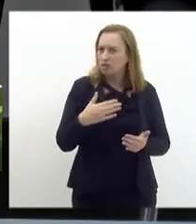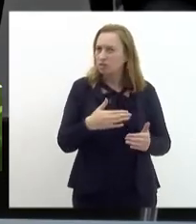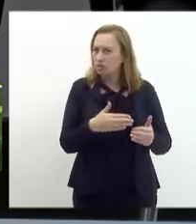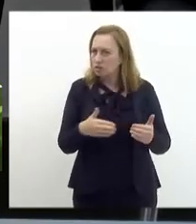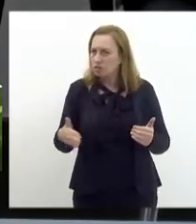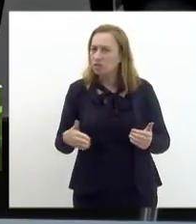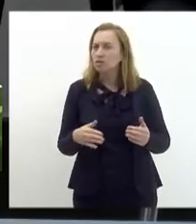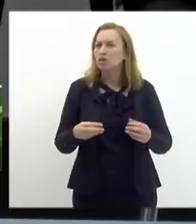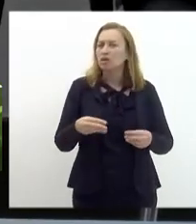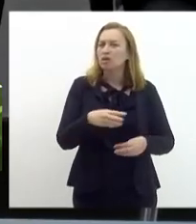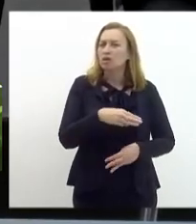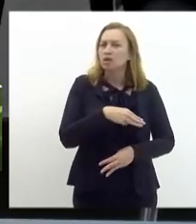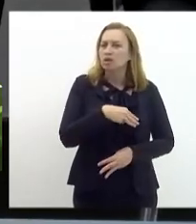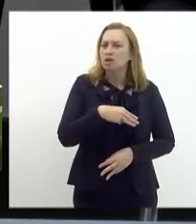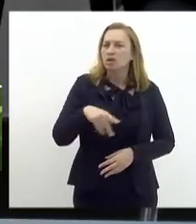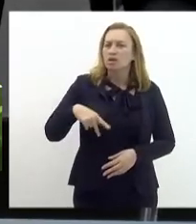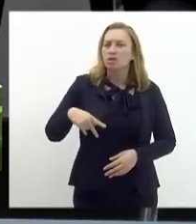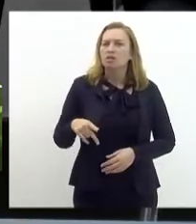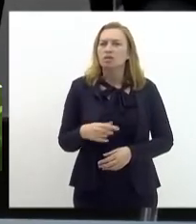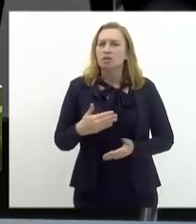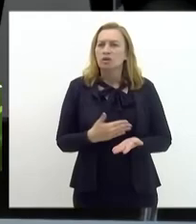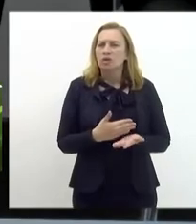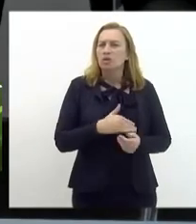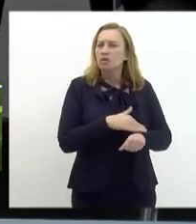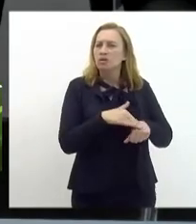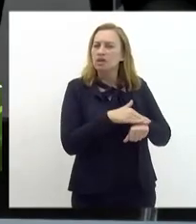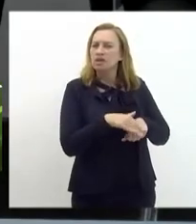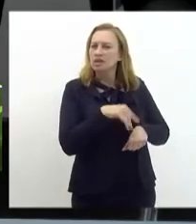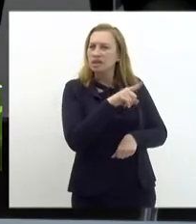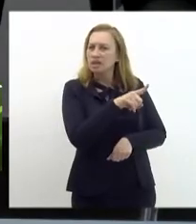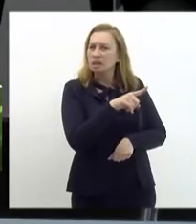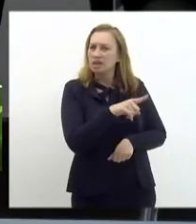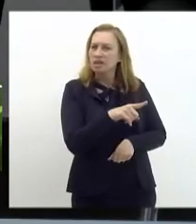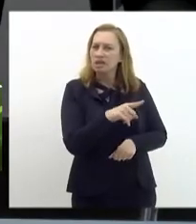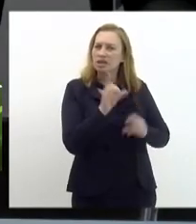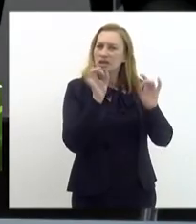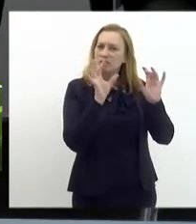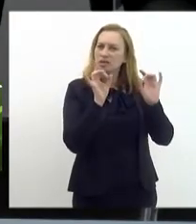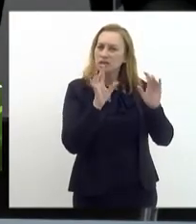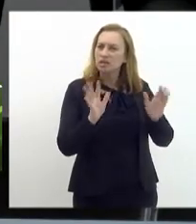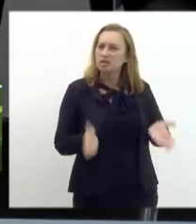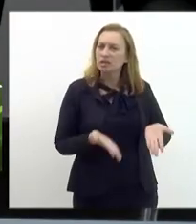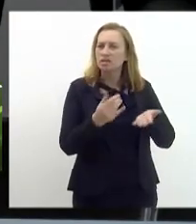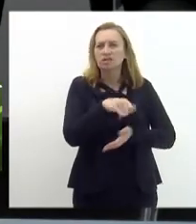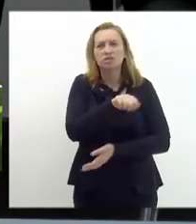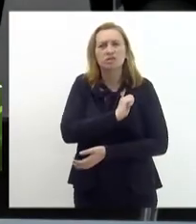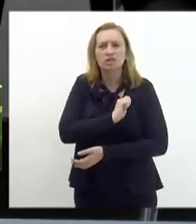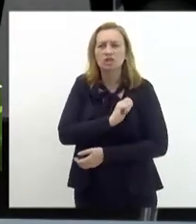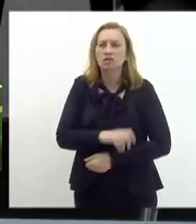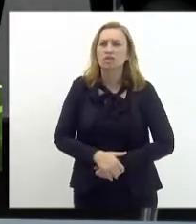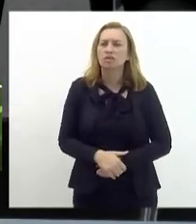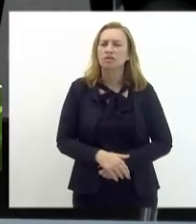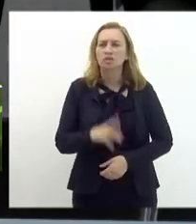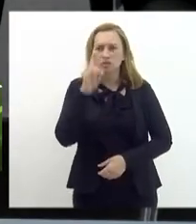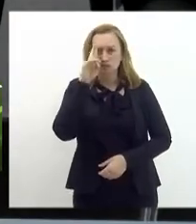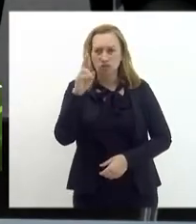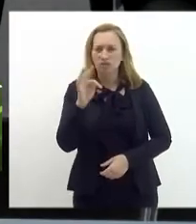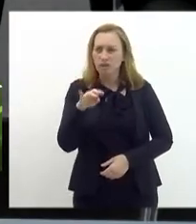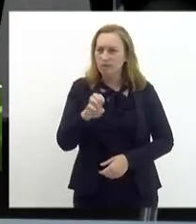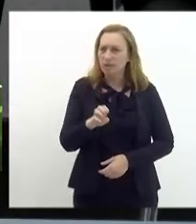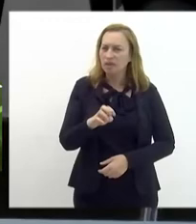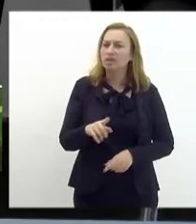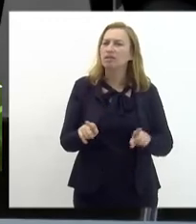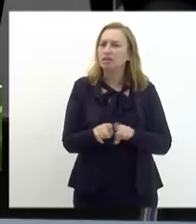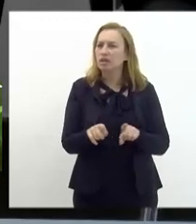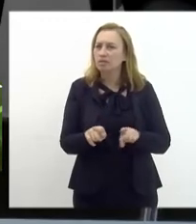pelo Ministério Público. Eu até conversei com o doutor diretor aqui, especialista no ambiente de incentivo fiscal, eu com o chefe de gabinete, e